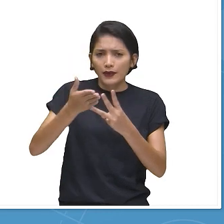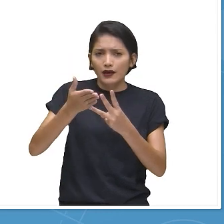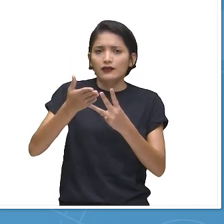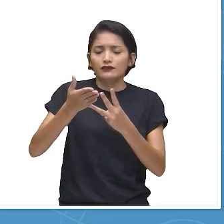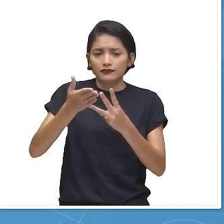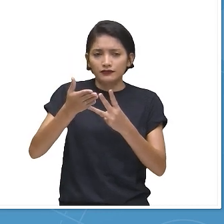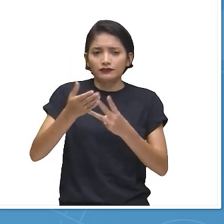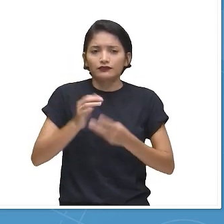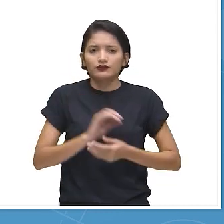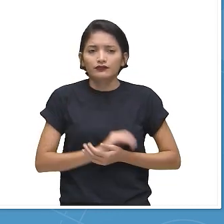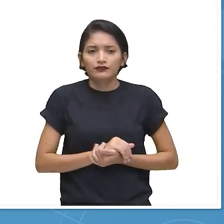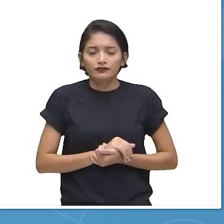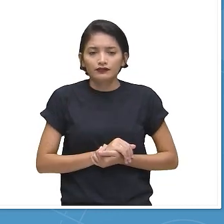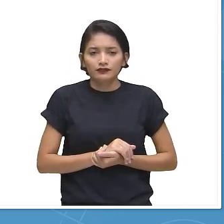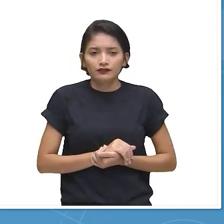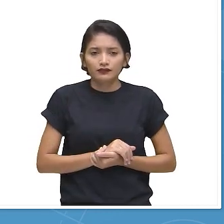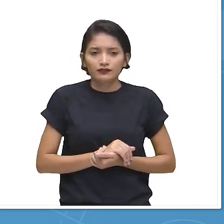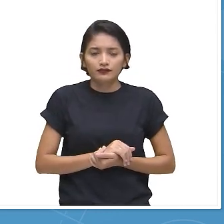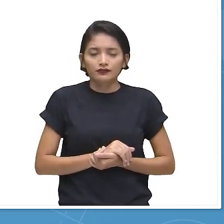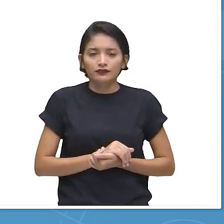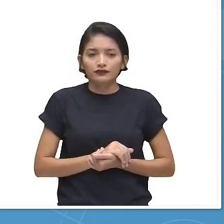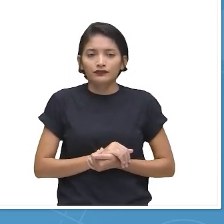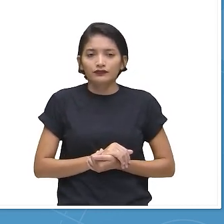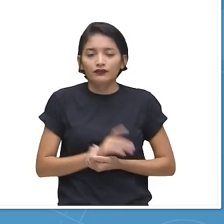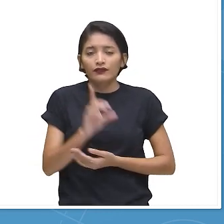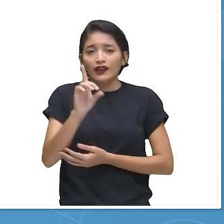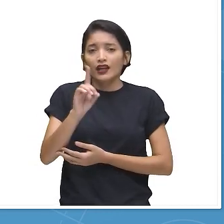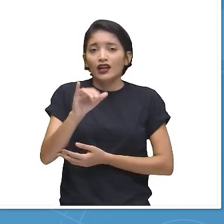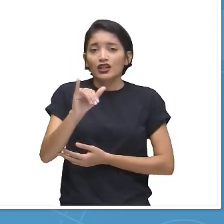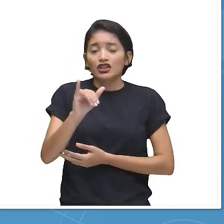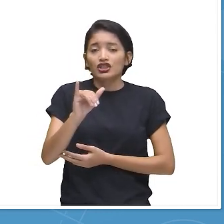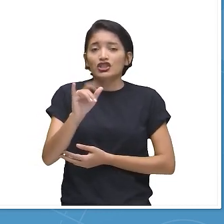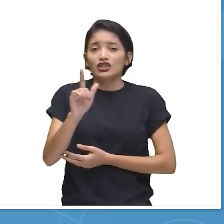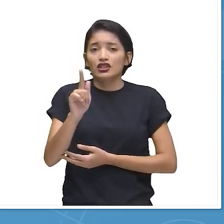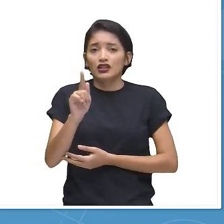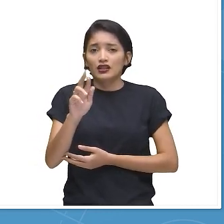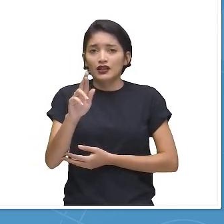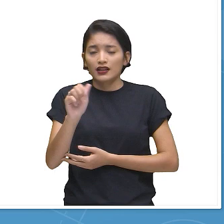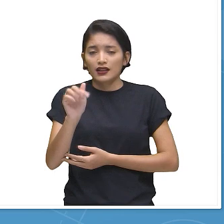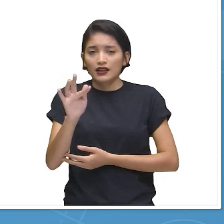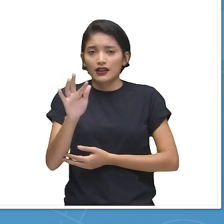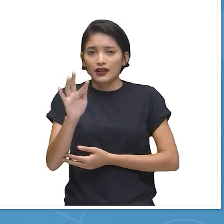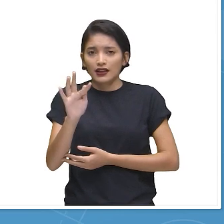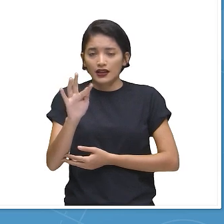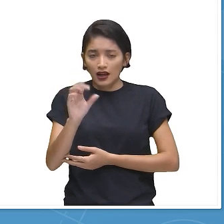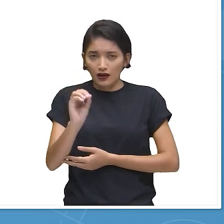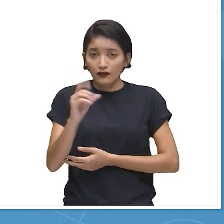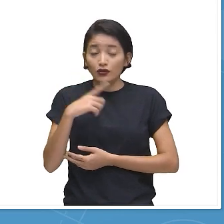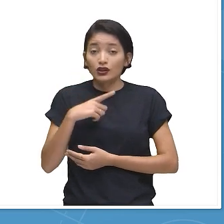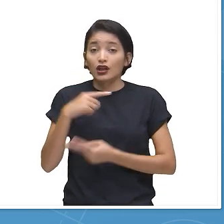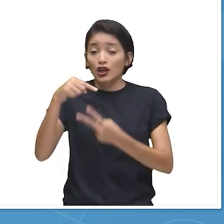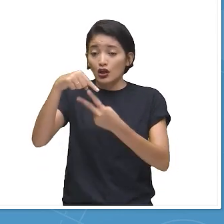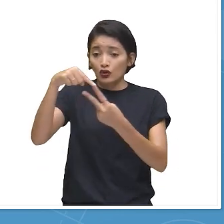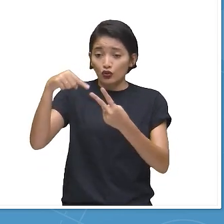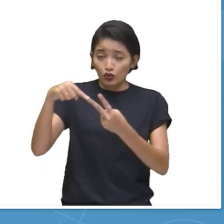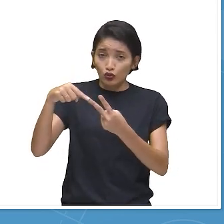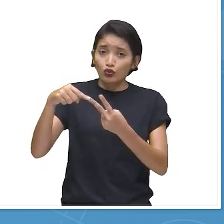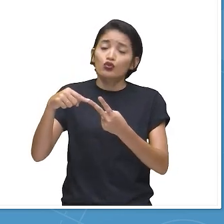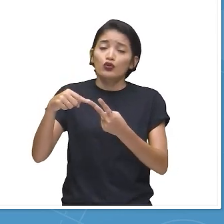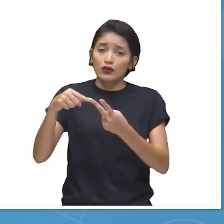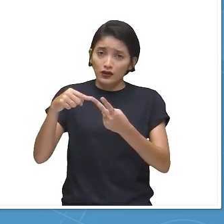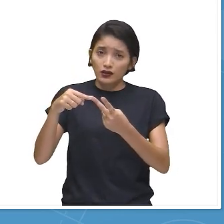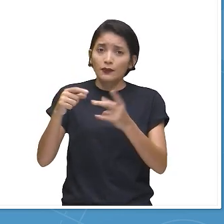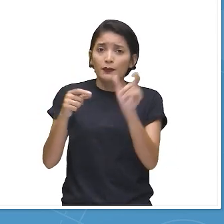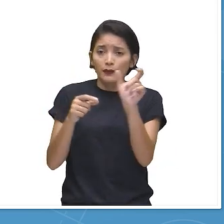dígrafo. O dígrafo é um conjunto de palavras que possui 2 letras, mas apenas um som. Então,